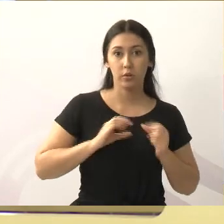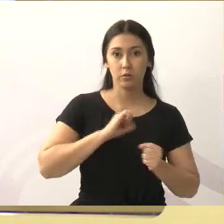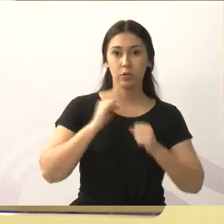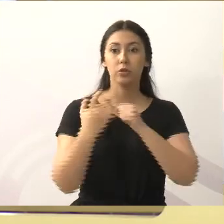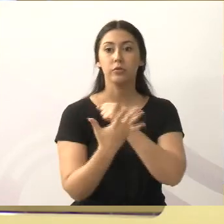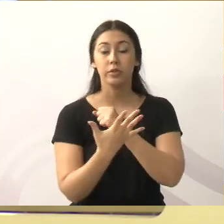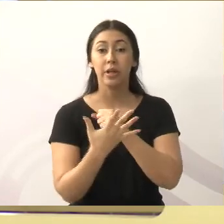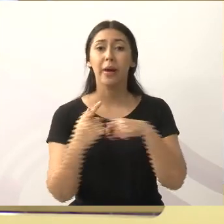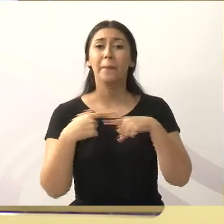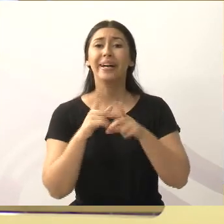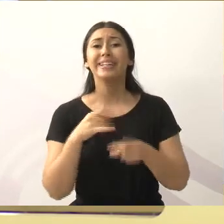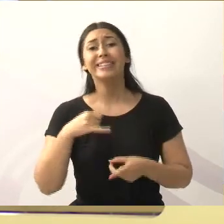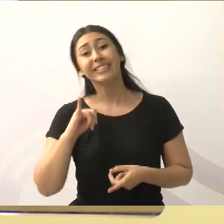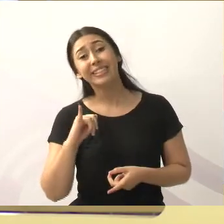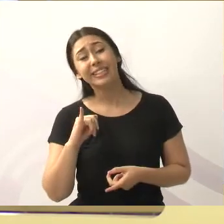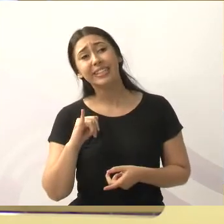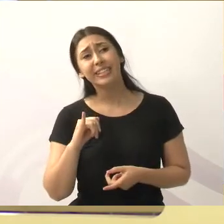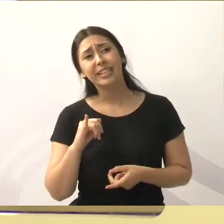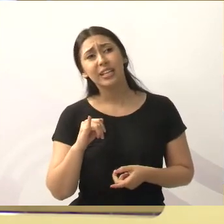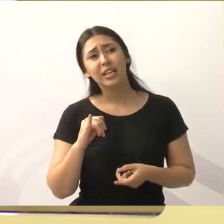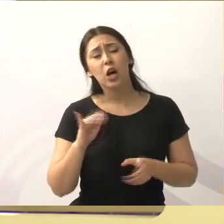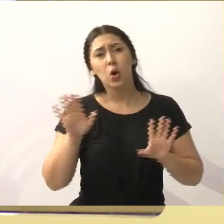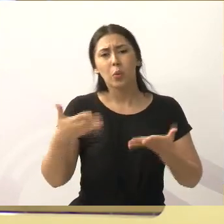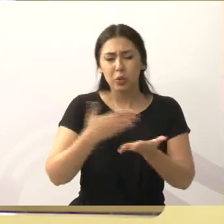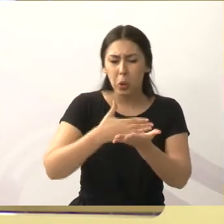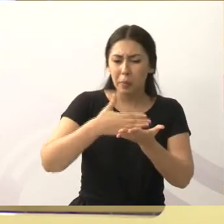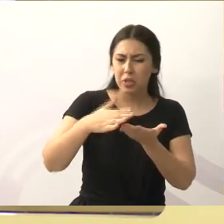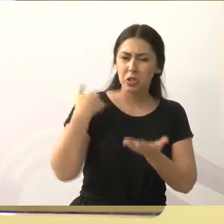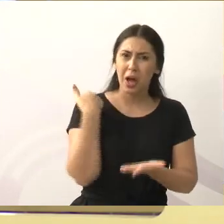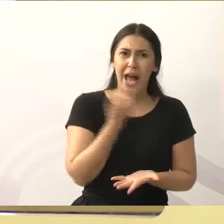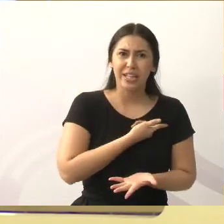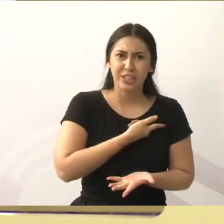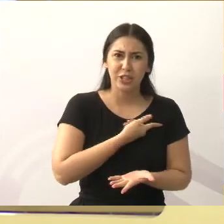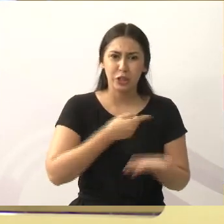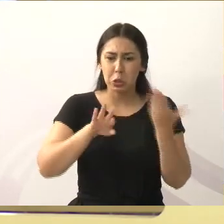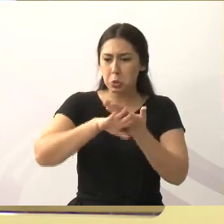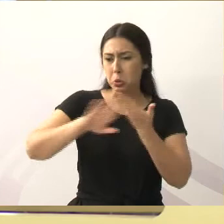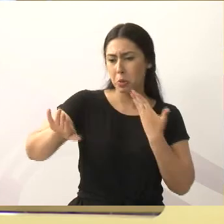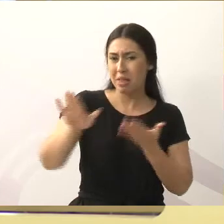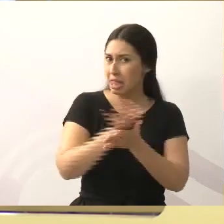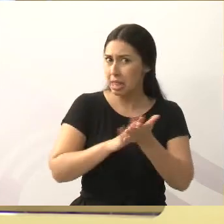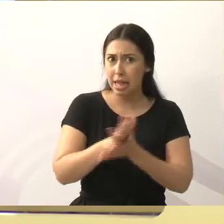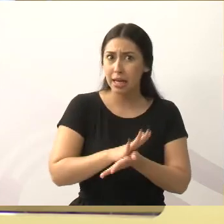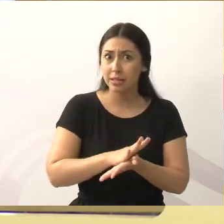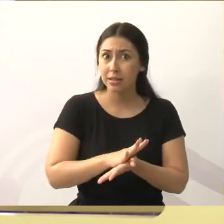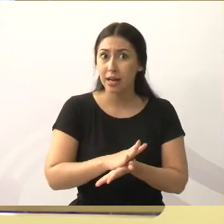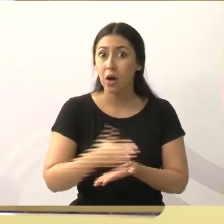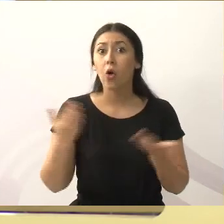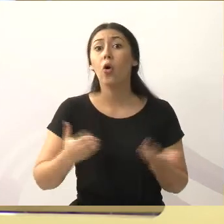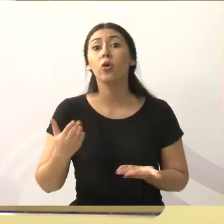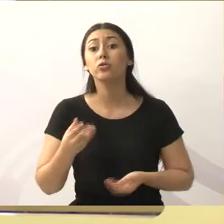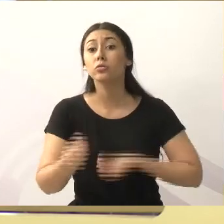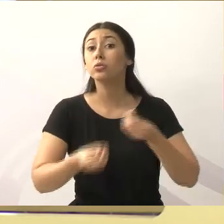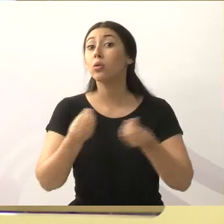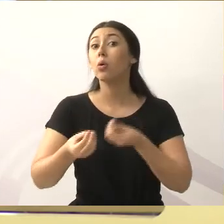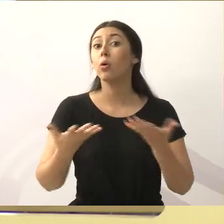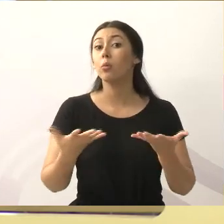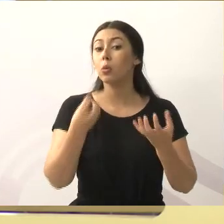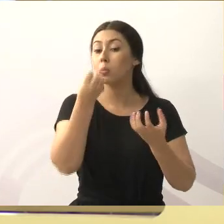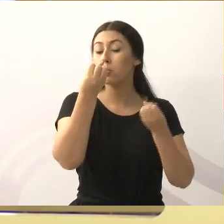começo, se não tivéssemos feito esse isolamento e todo mundo estivesse na rua, quantos casos a gente teria em Jacareí